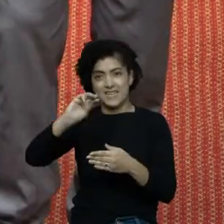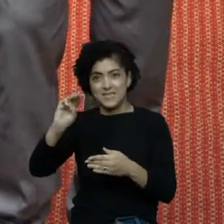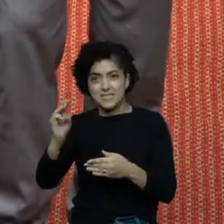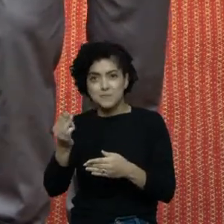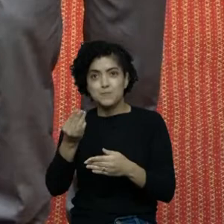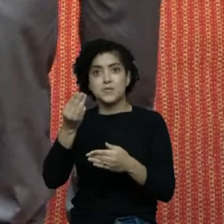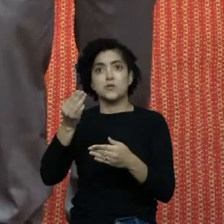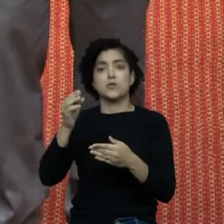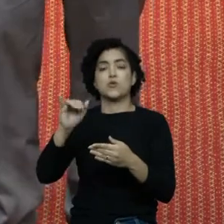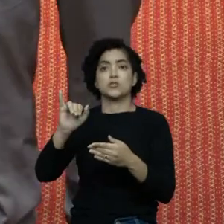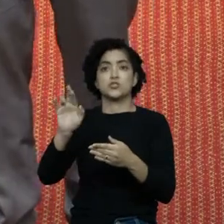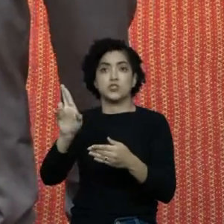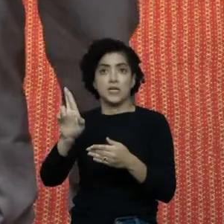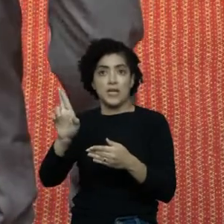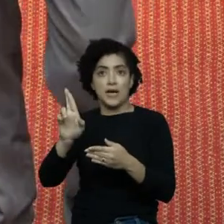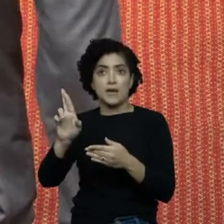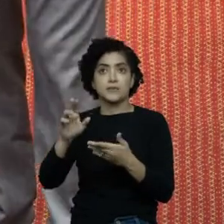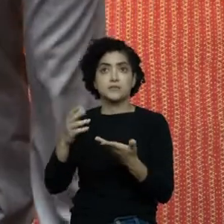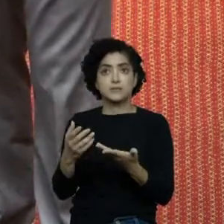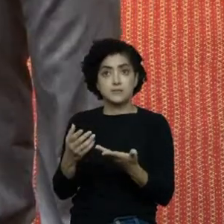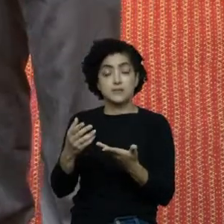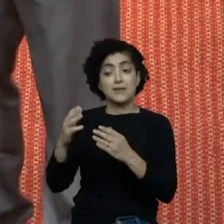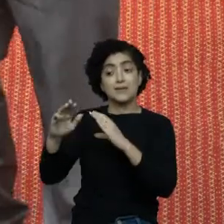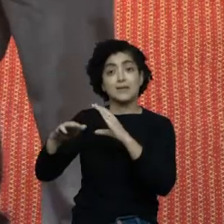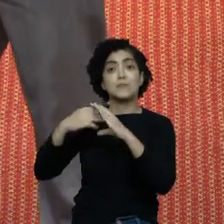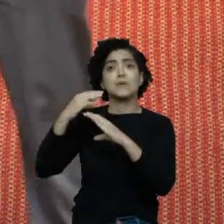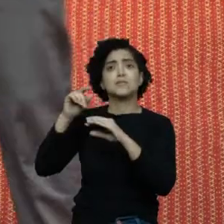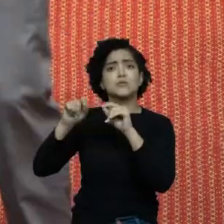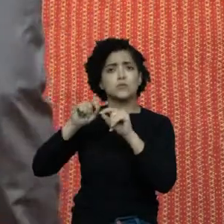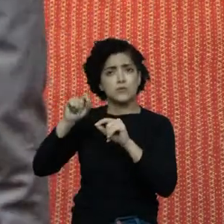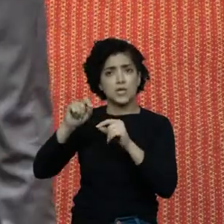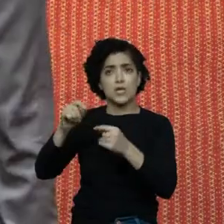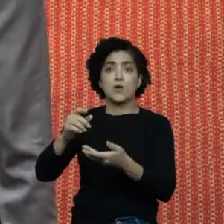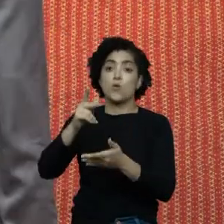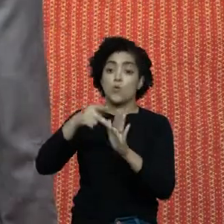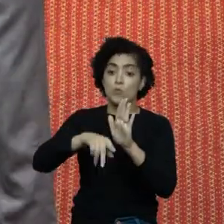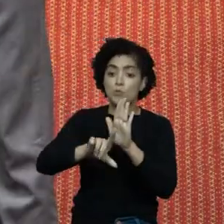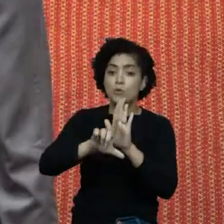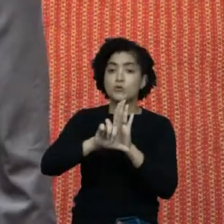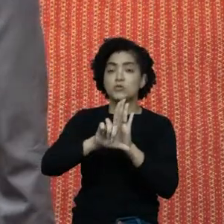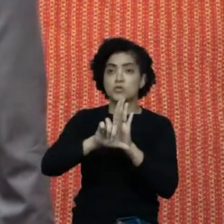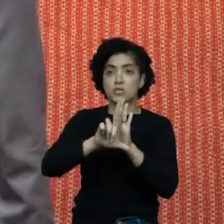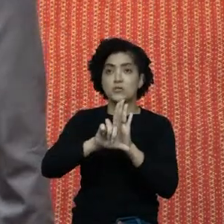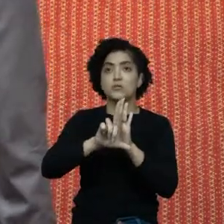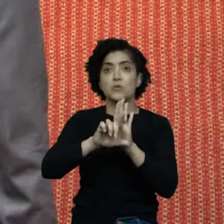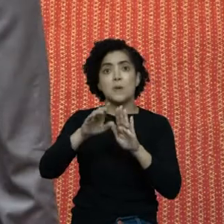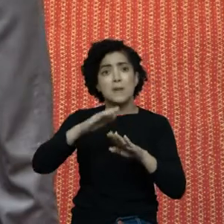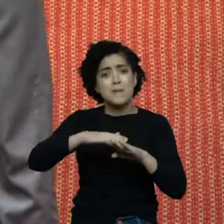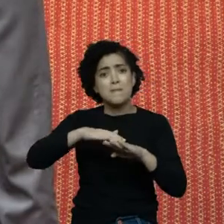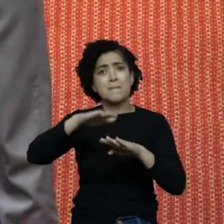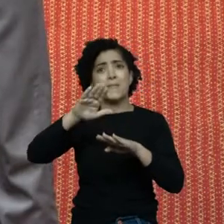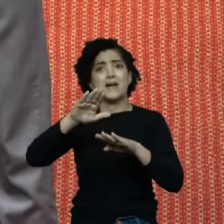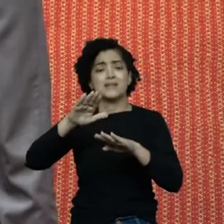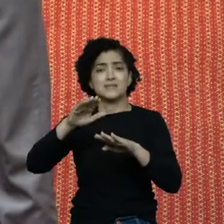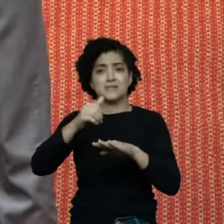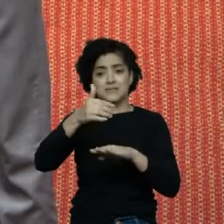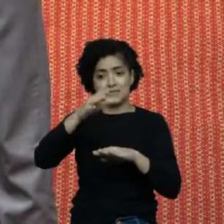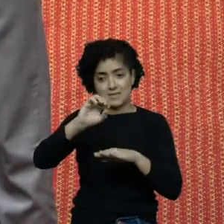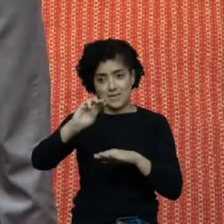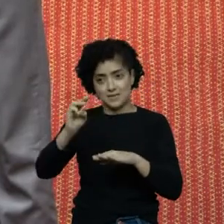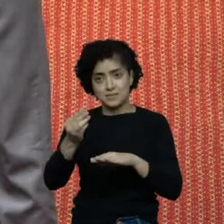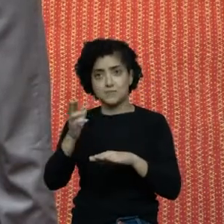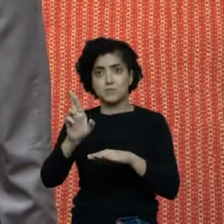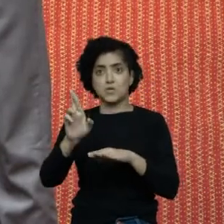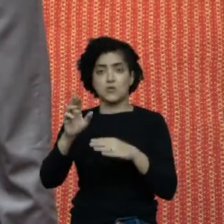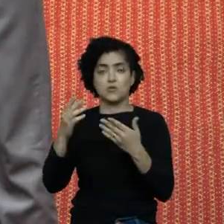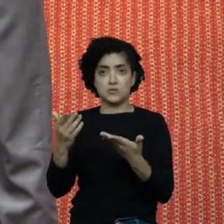a despesa pública o Governo está mandando para cá um projeto que vai retirar da sociedade mais r$ 10000000 ou Existe alguma